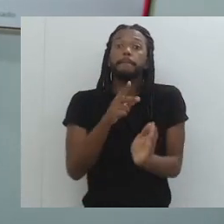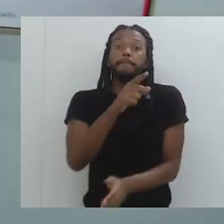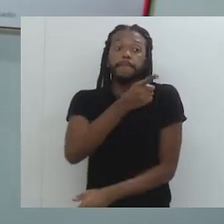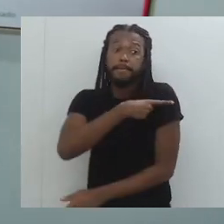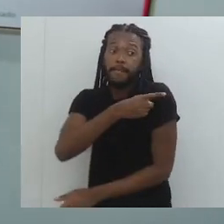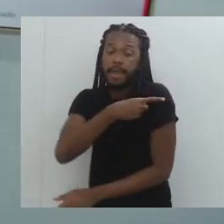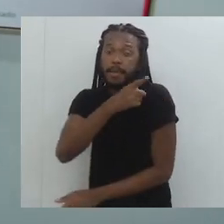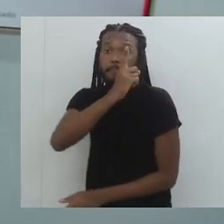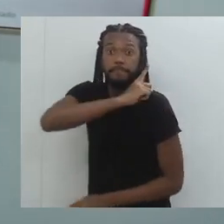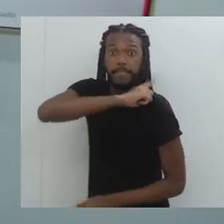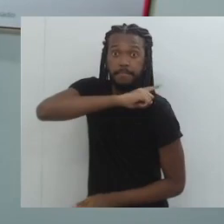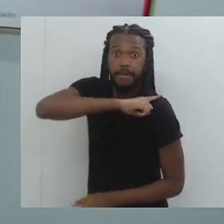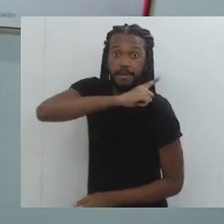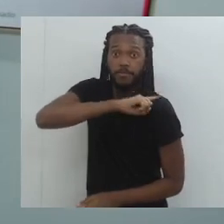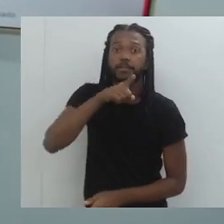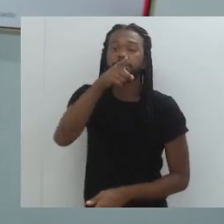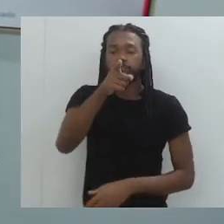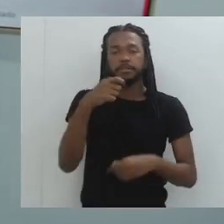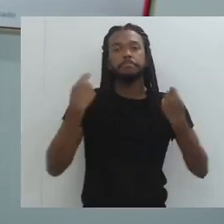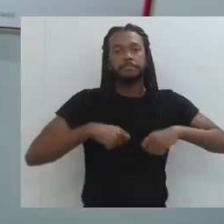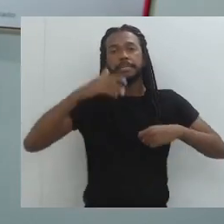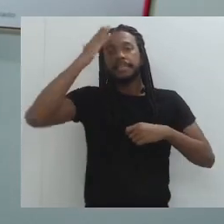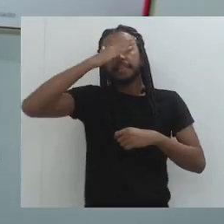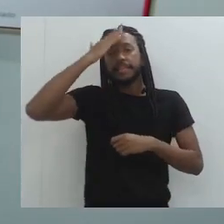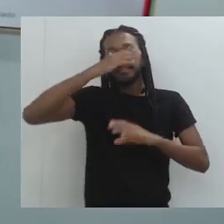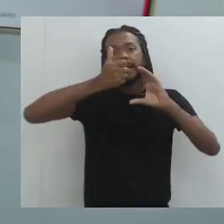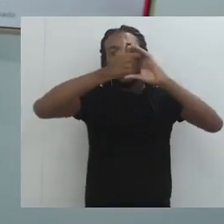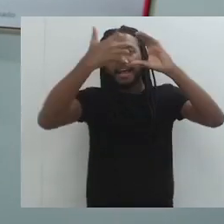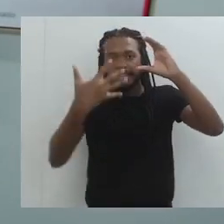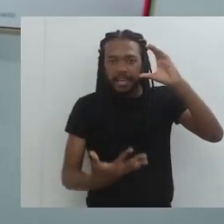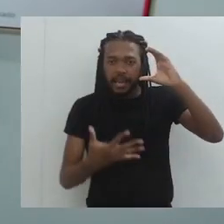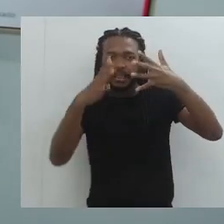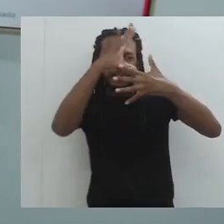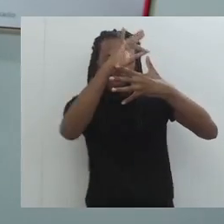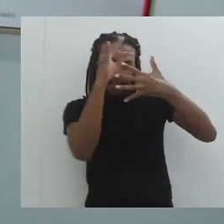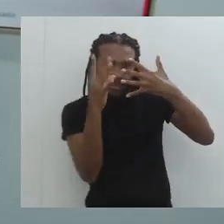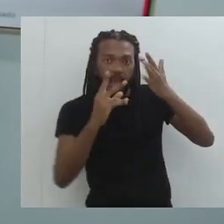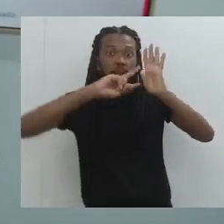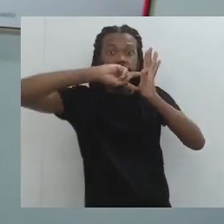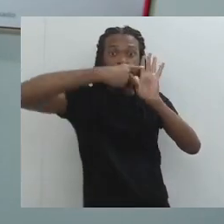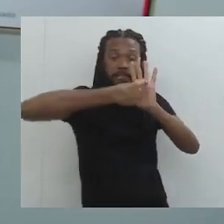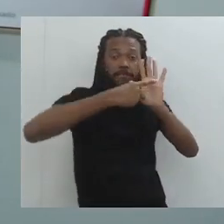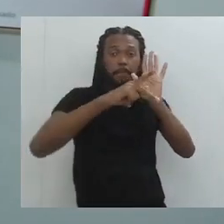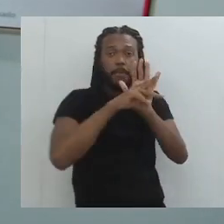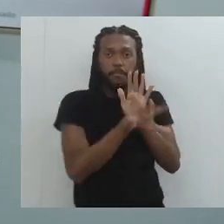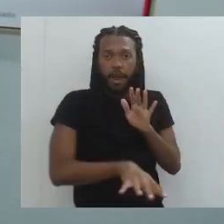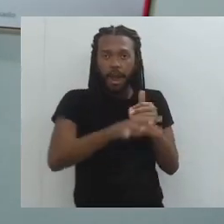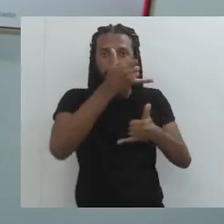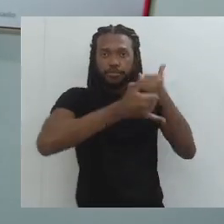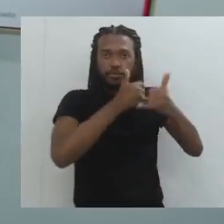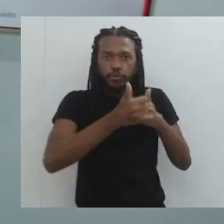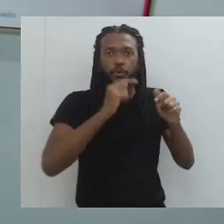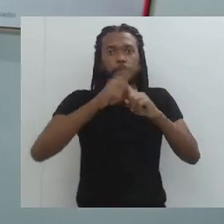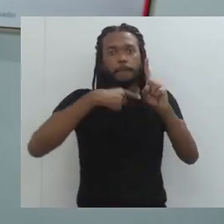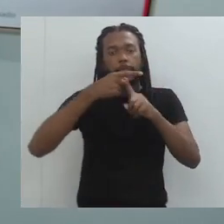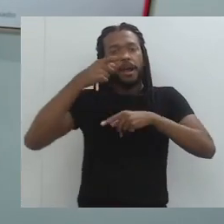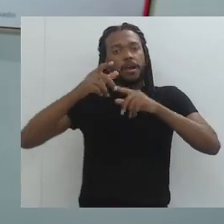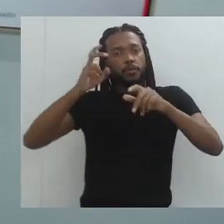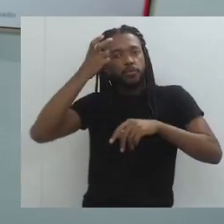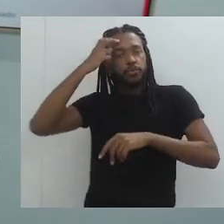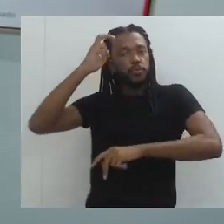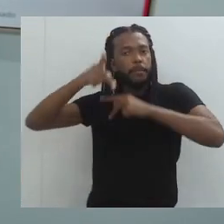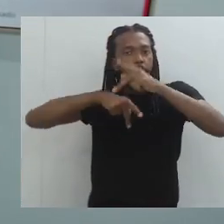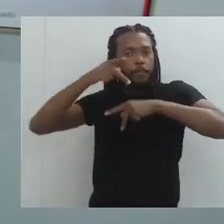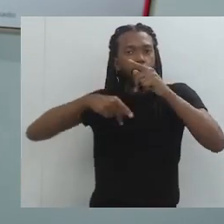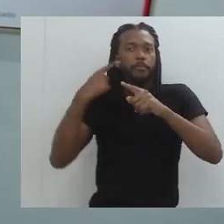ter muito bem essas características, essas definições sobre jogo, sobre cultura popular. Por quê?